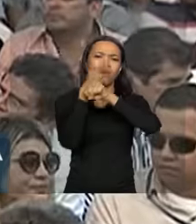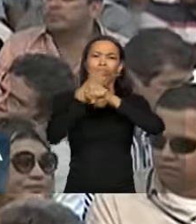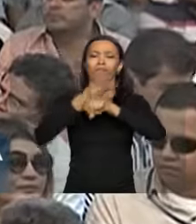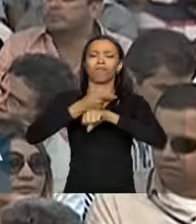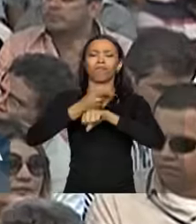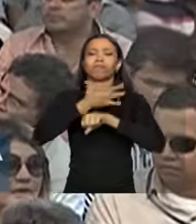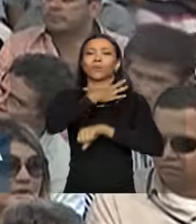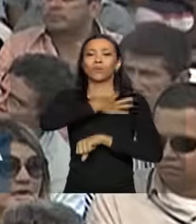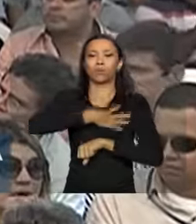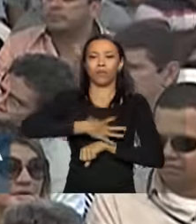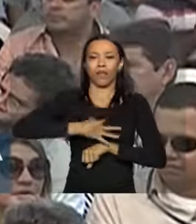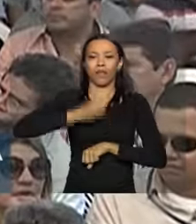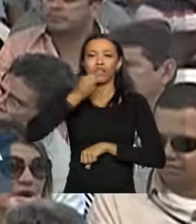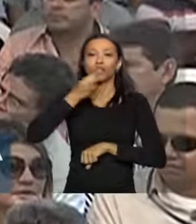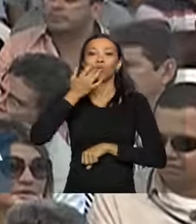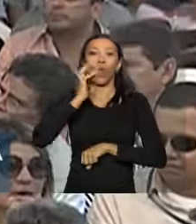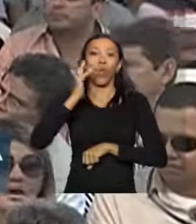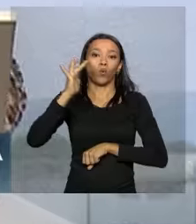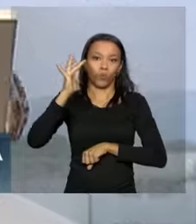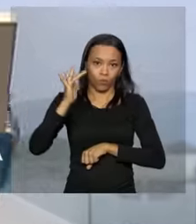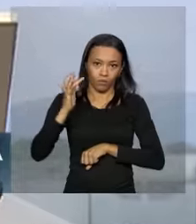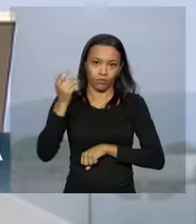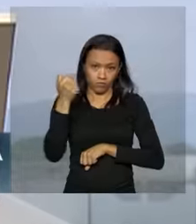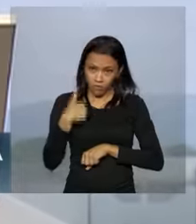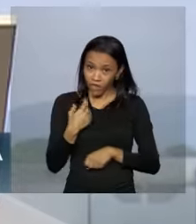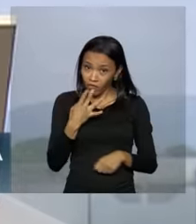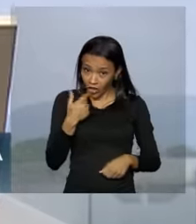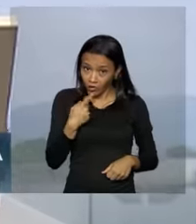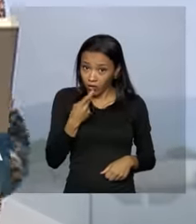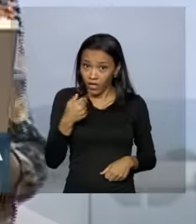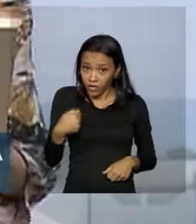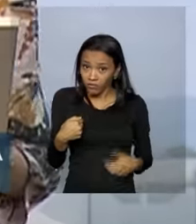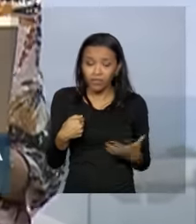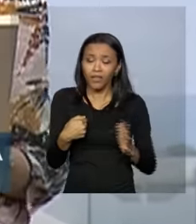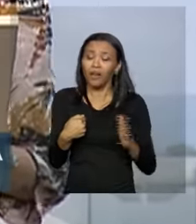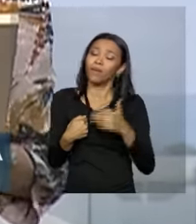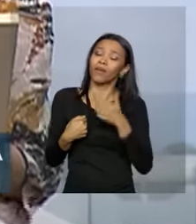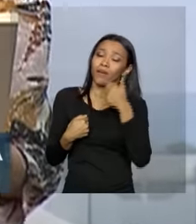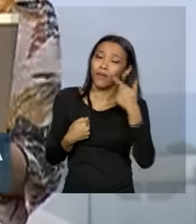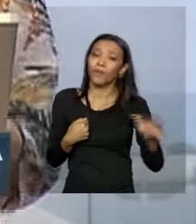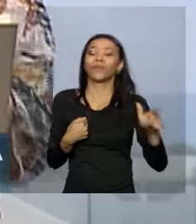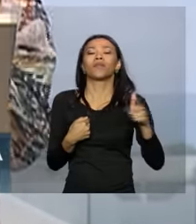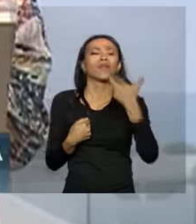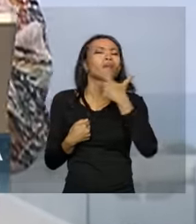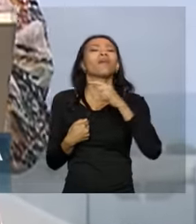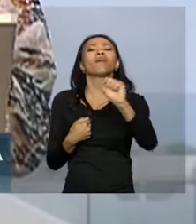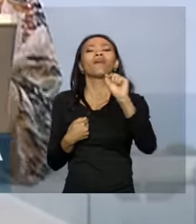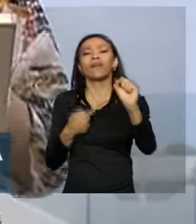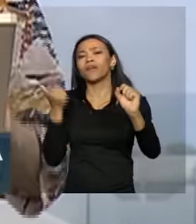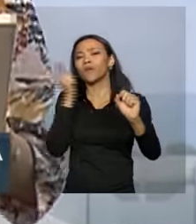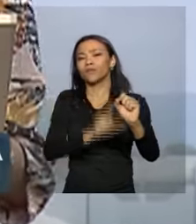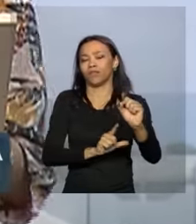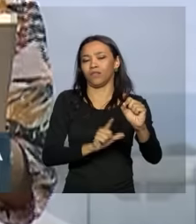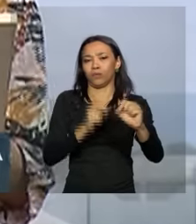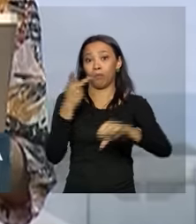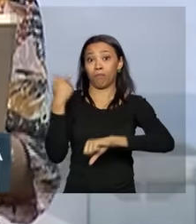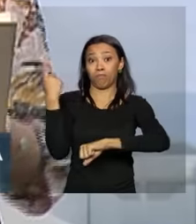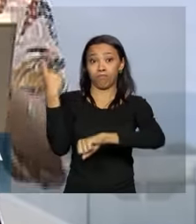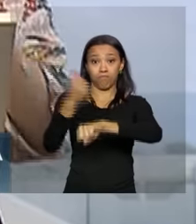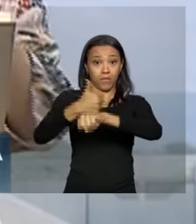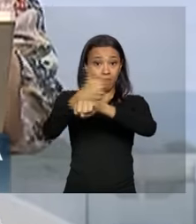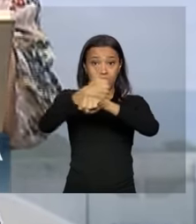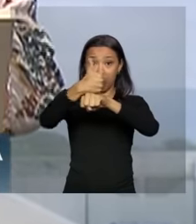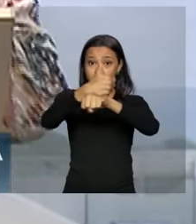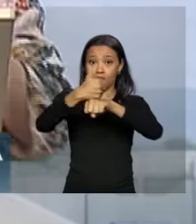Mas não é isso que eu estou contando. Eu quero contar para vocês quem ganhou o primeiro lugar.